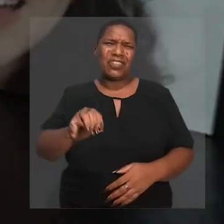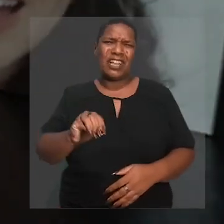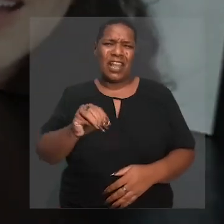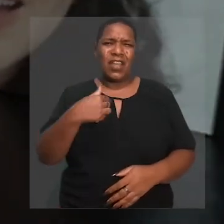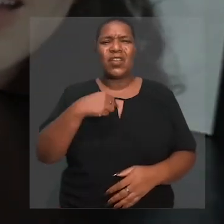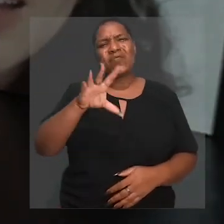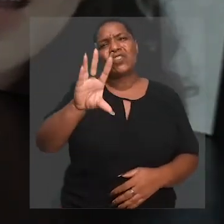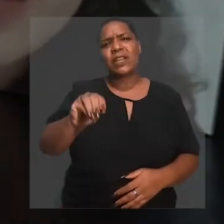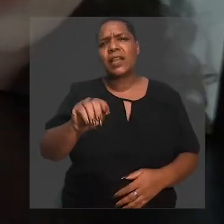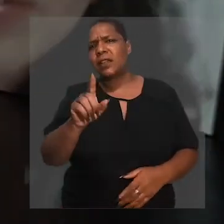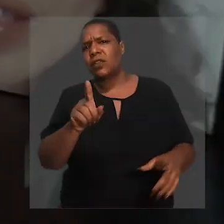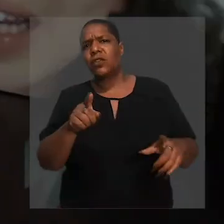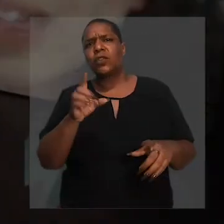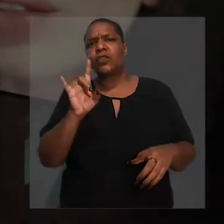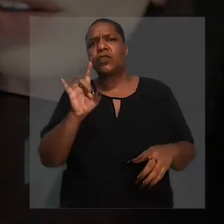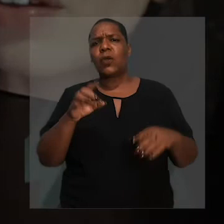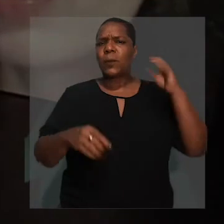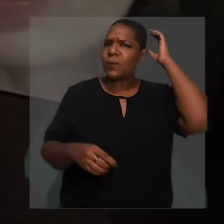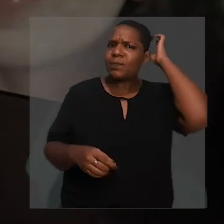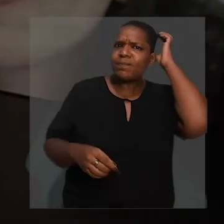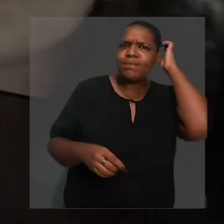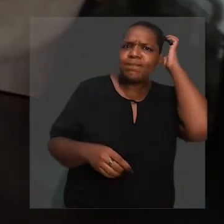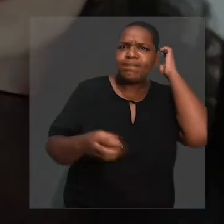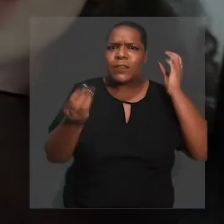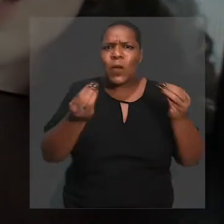Melhor desligar, né? Eu vou desligar, deixa eu só